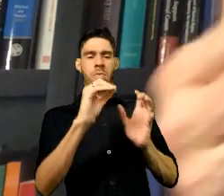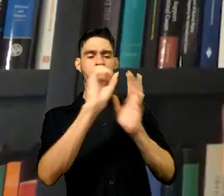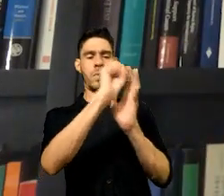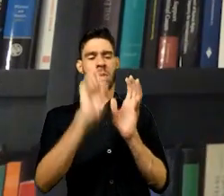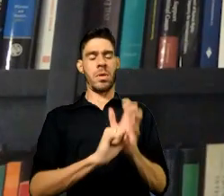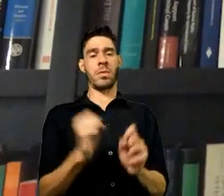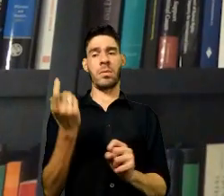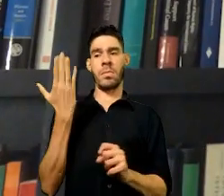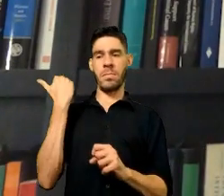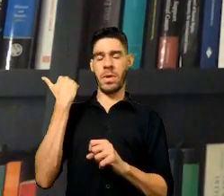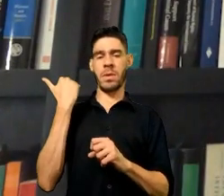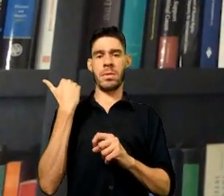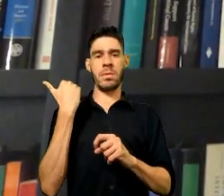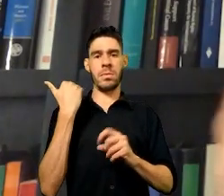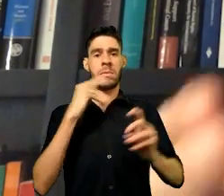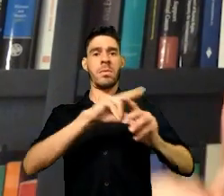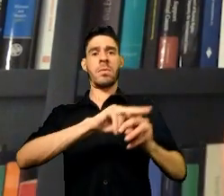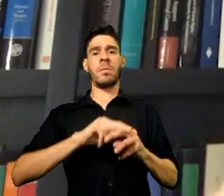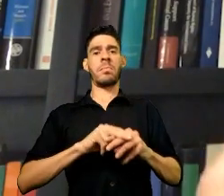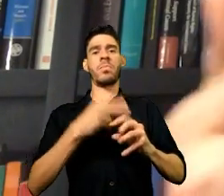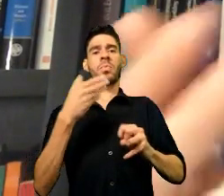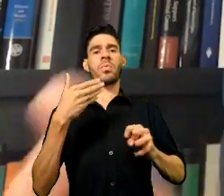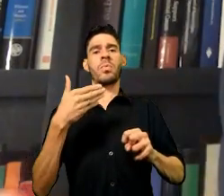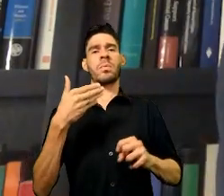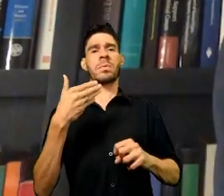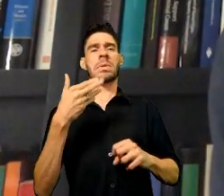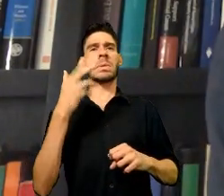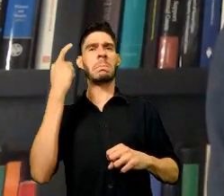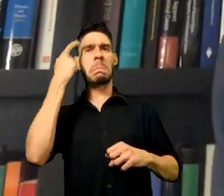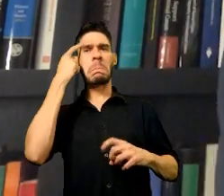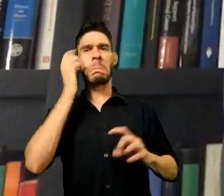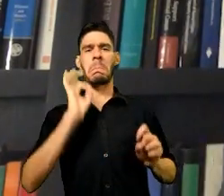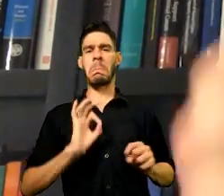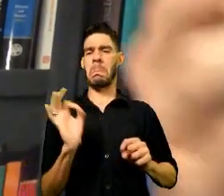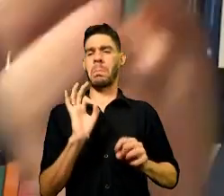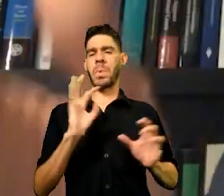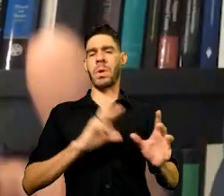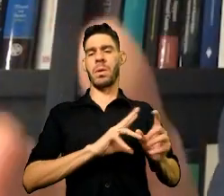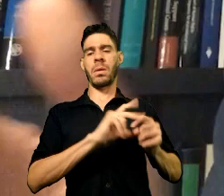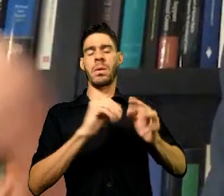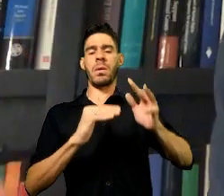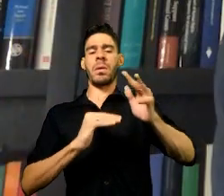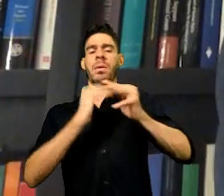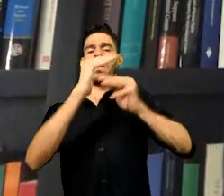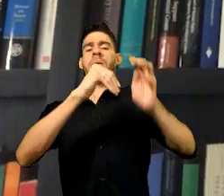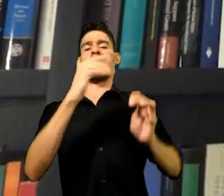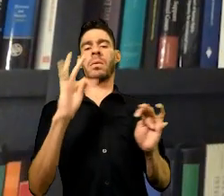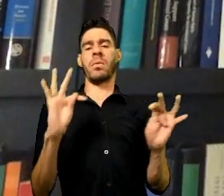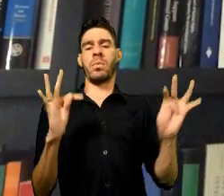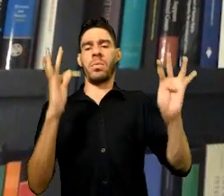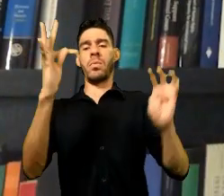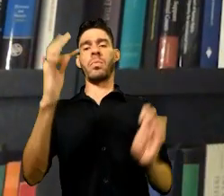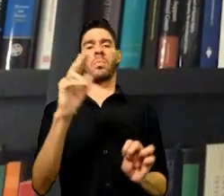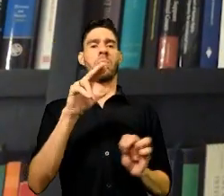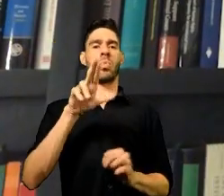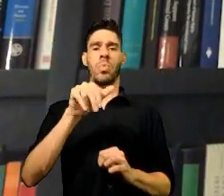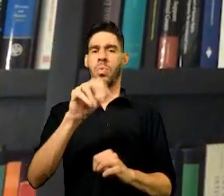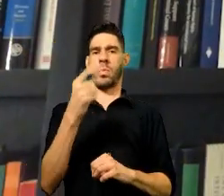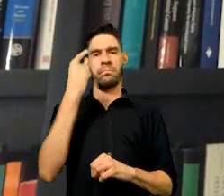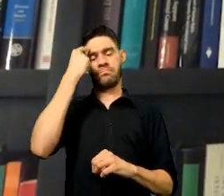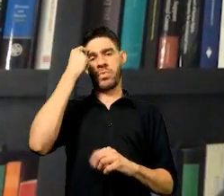de 40 do século passado, e, portanto, nós não tínhamos nem expectativa de todos esses